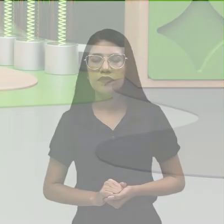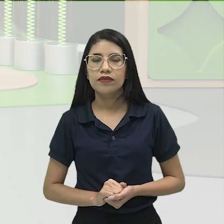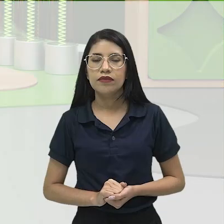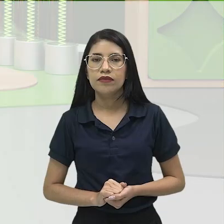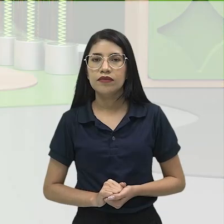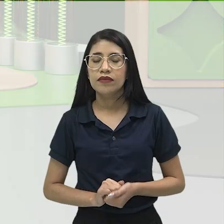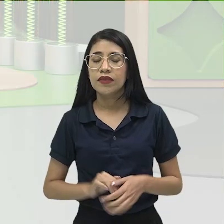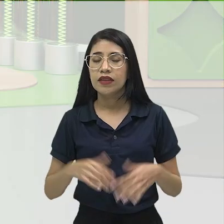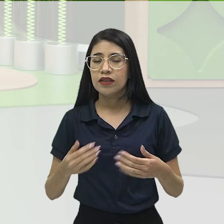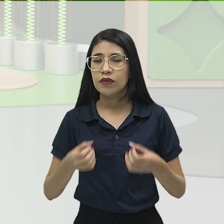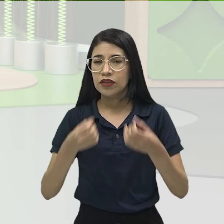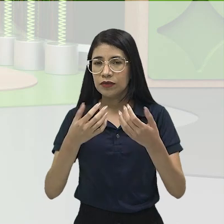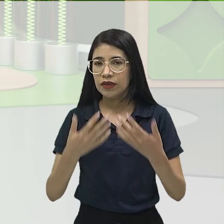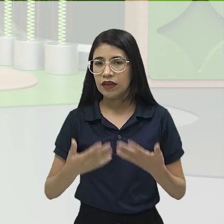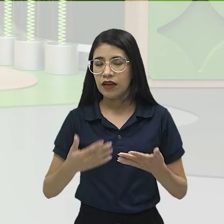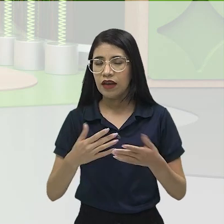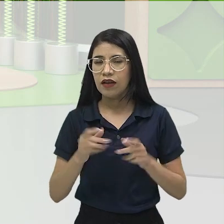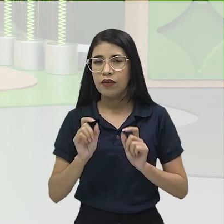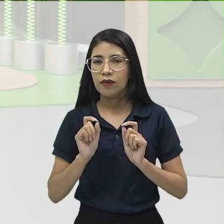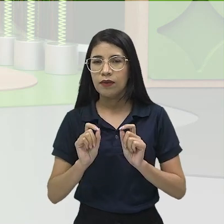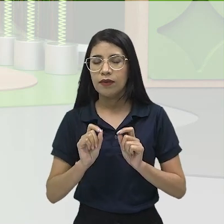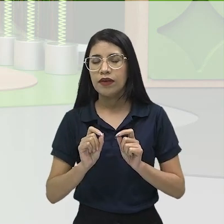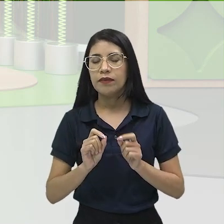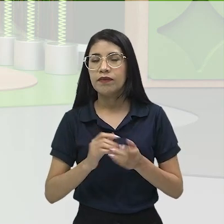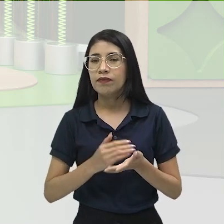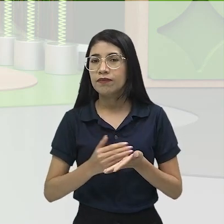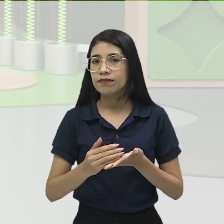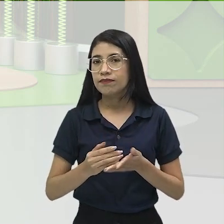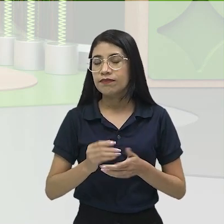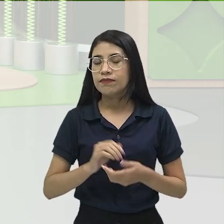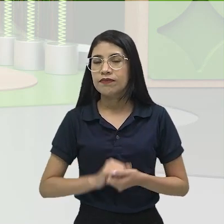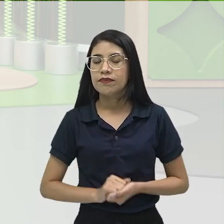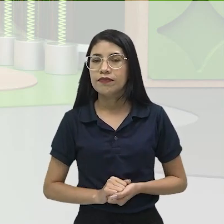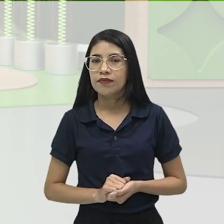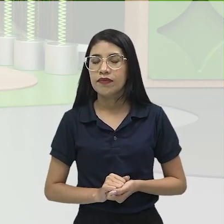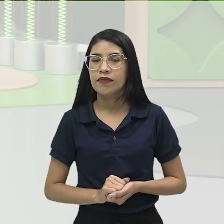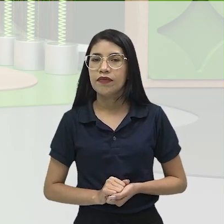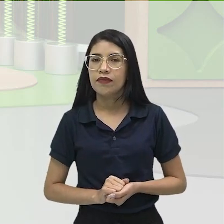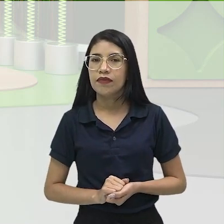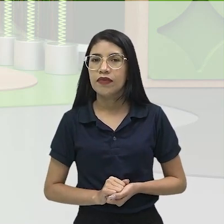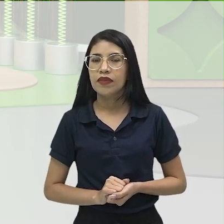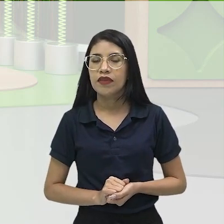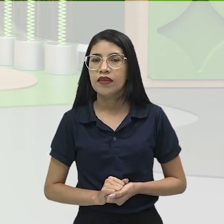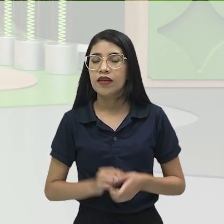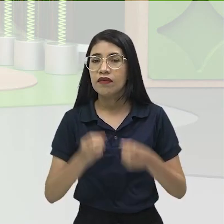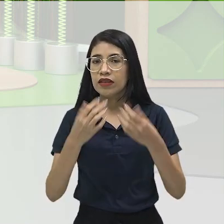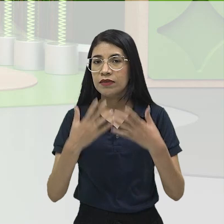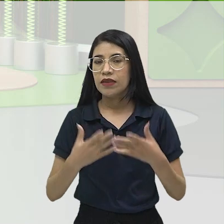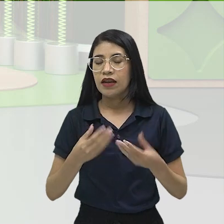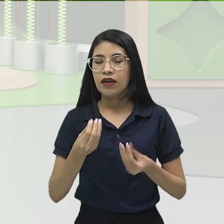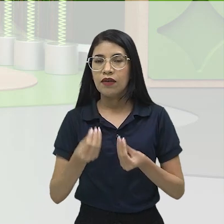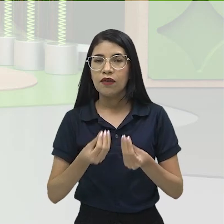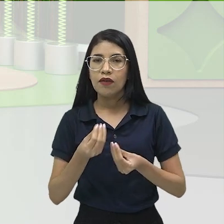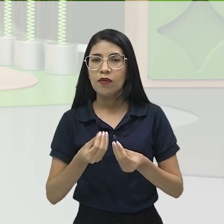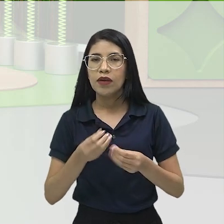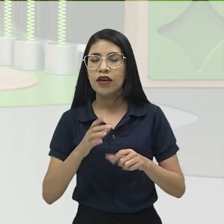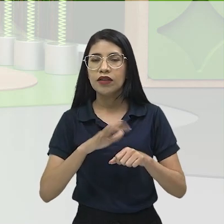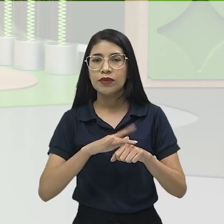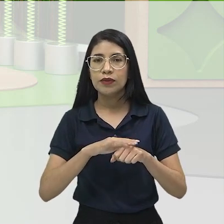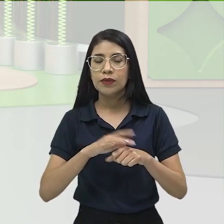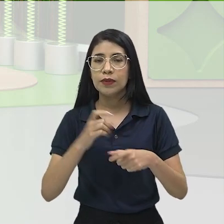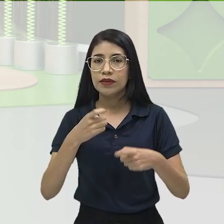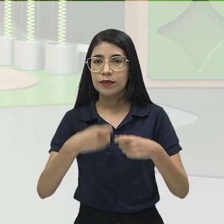Muito bem, para a gente começar a nossa conversa da nossa aula, né? Vamos falar aí um pouquinho sobre as infecções